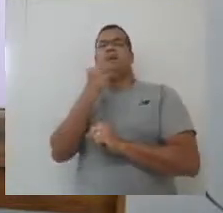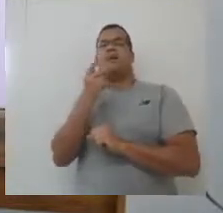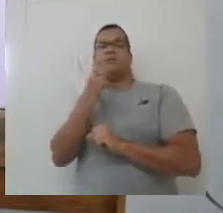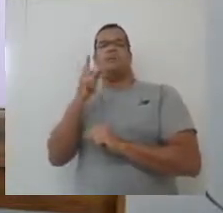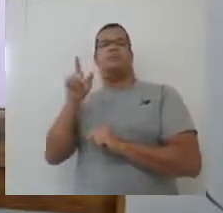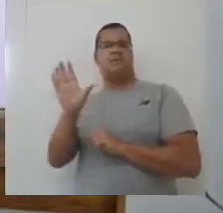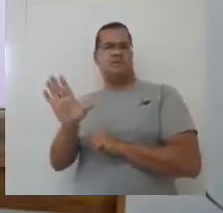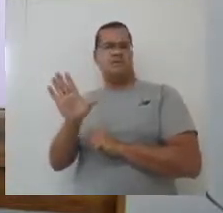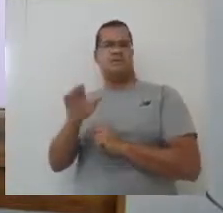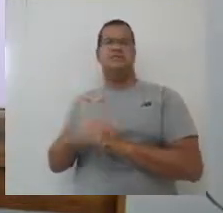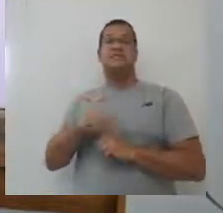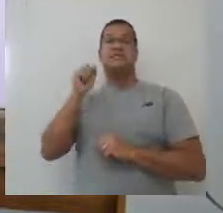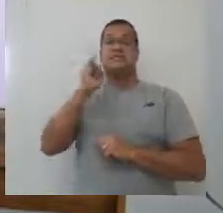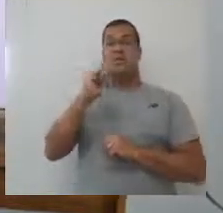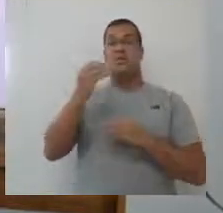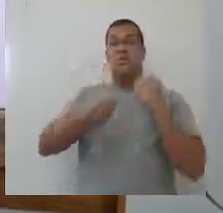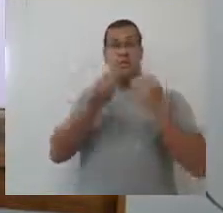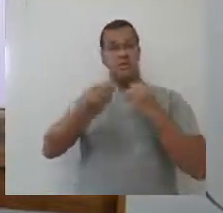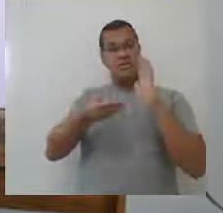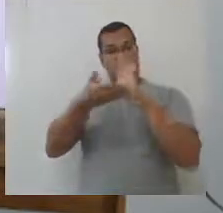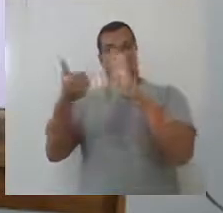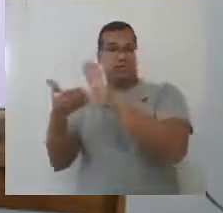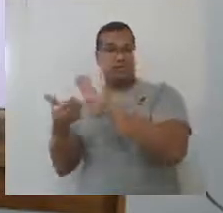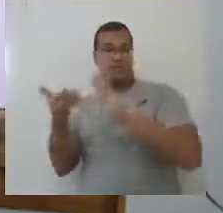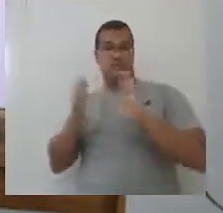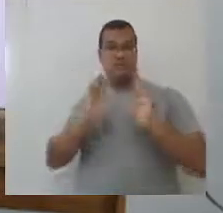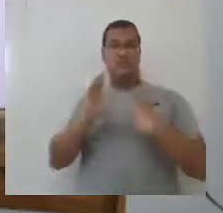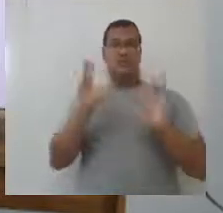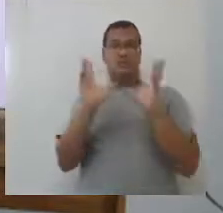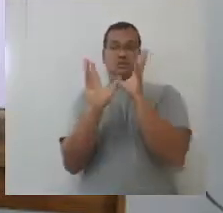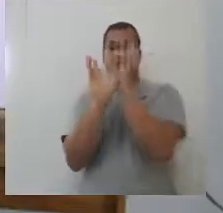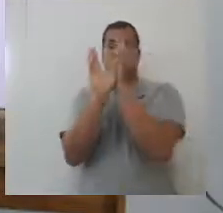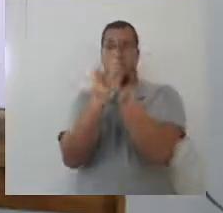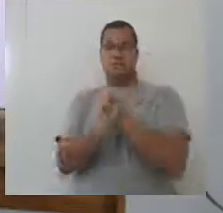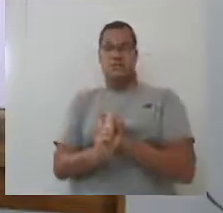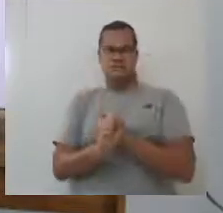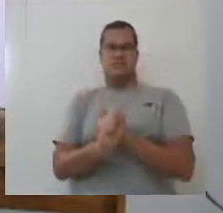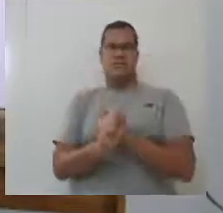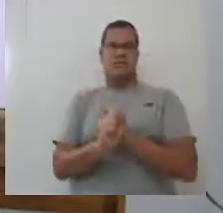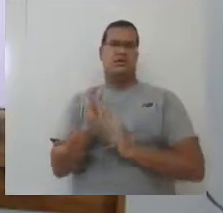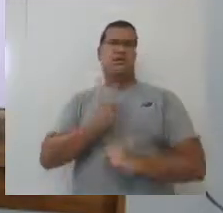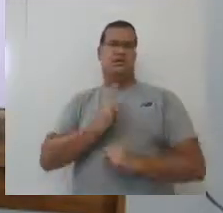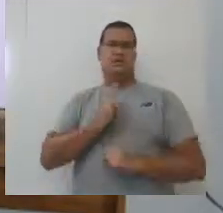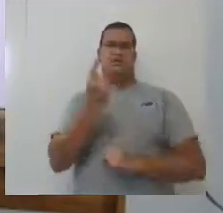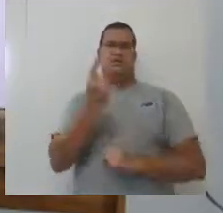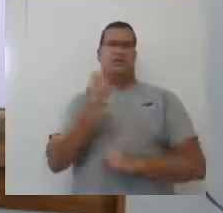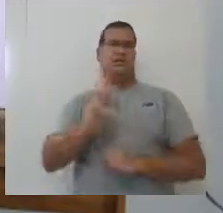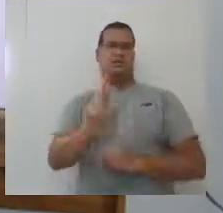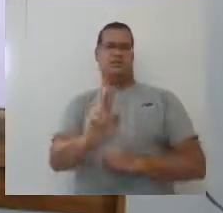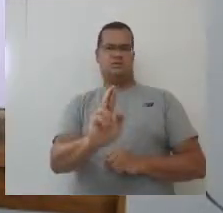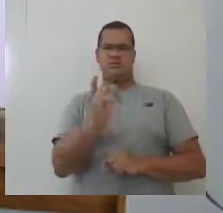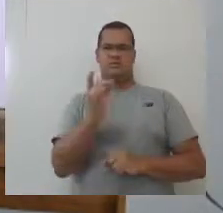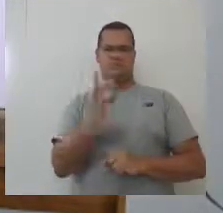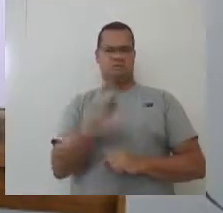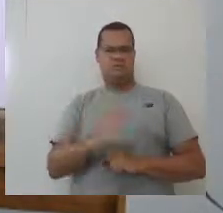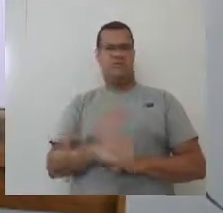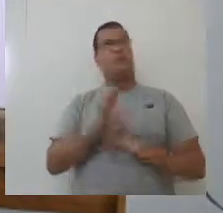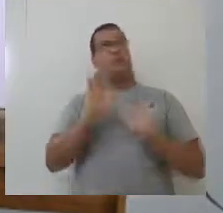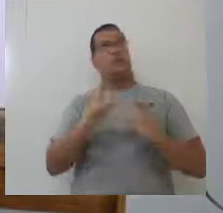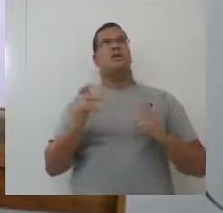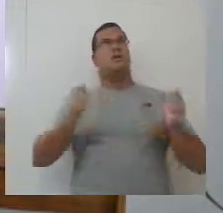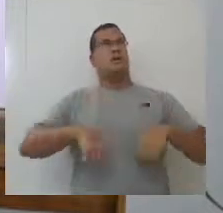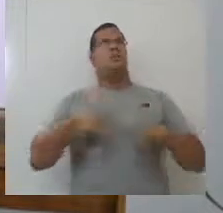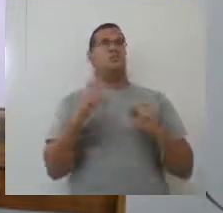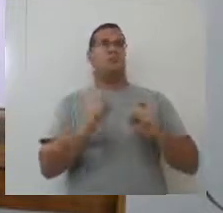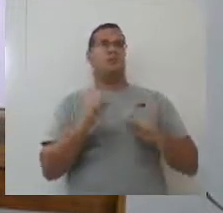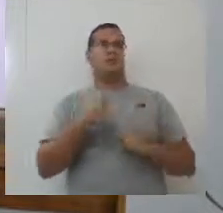coisa. Como elas vão se excluir mutuamente, tu vai somar os resultados e tem a resposta final, tá? Aí tu pode dizer assim, tá, mas tu pode dar um